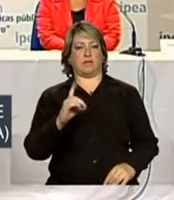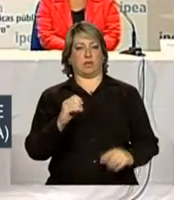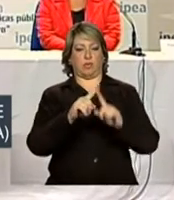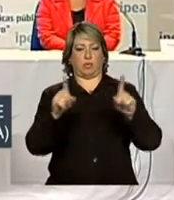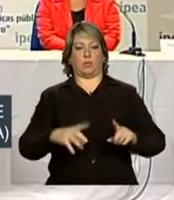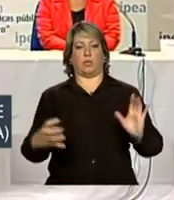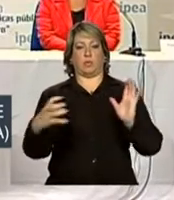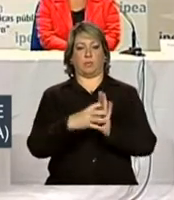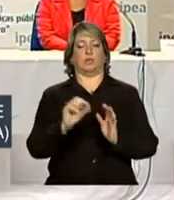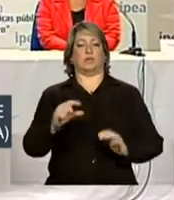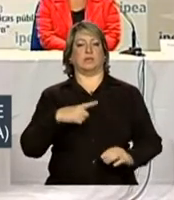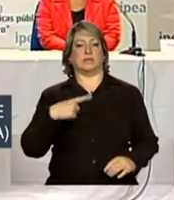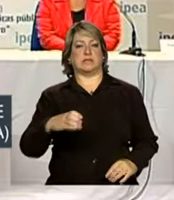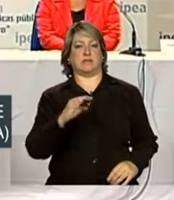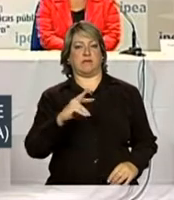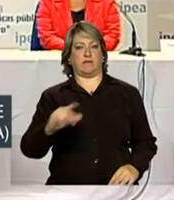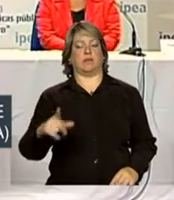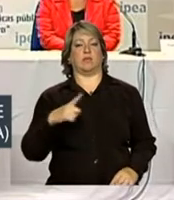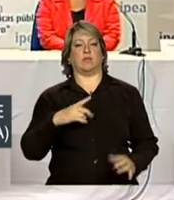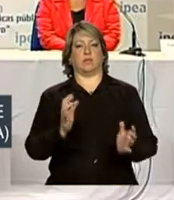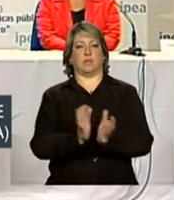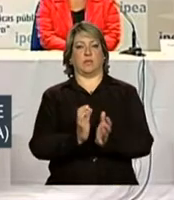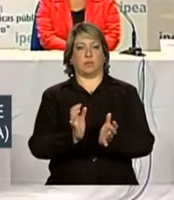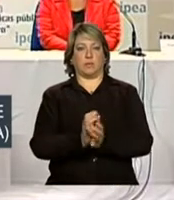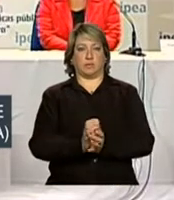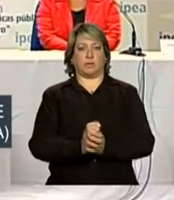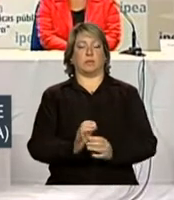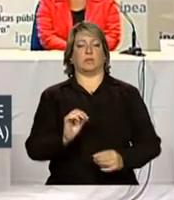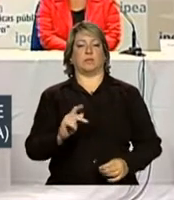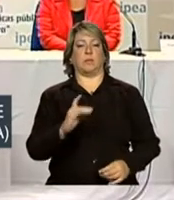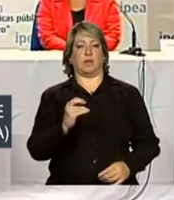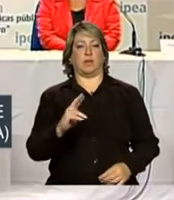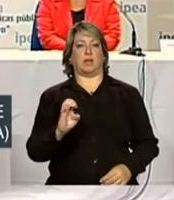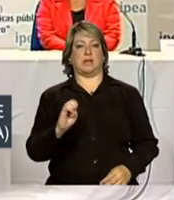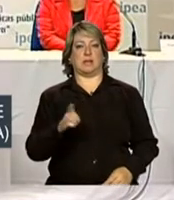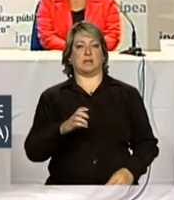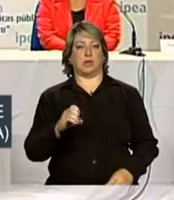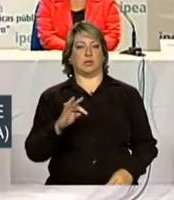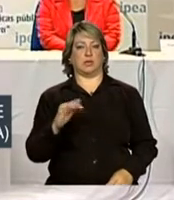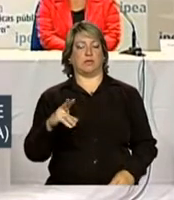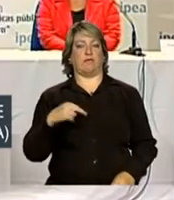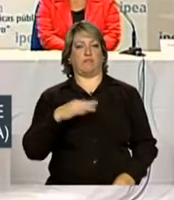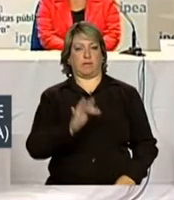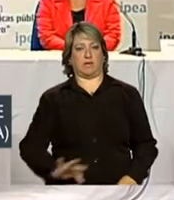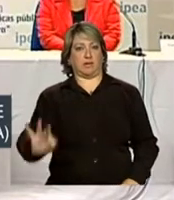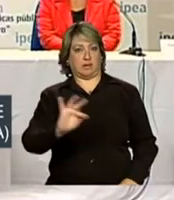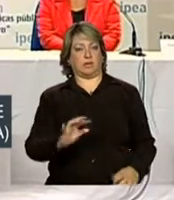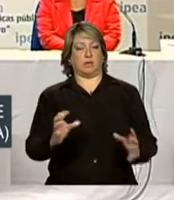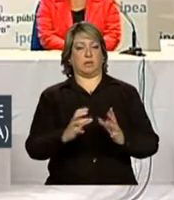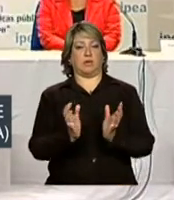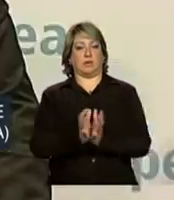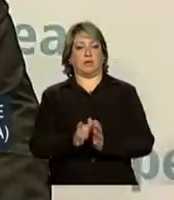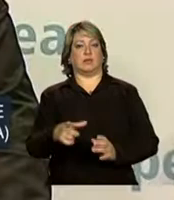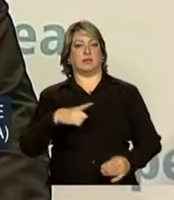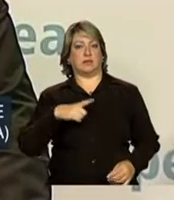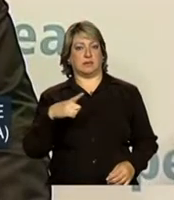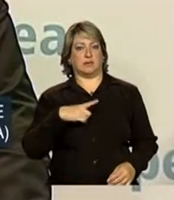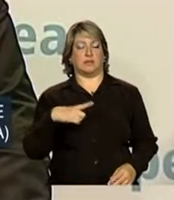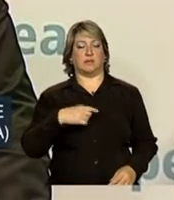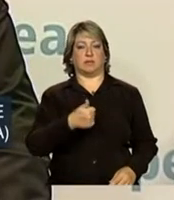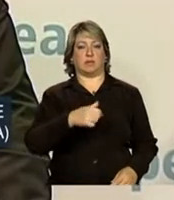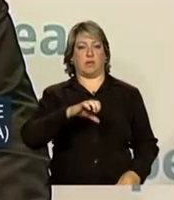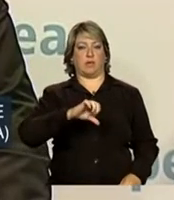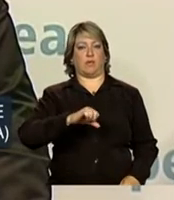Poder Executivo Federal, aprovado pelo Decreto número 1171, de 22 de junho